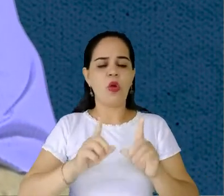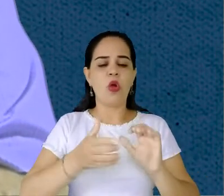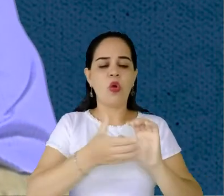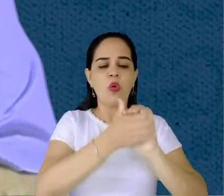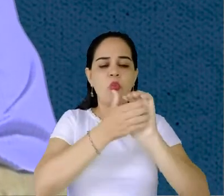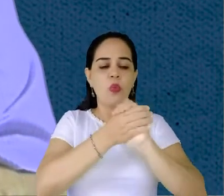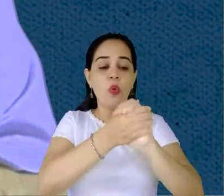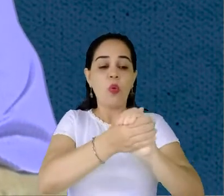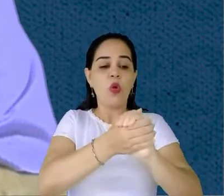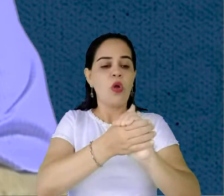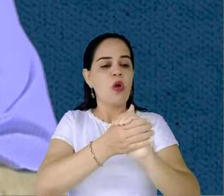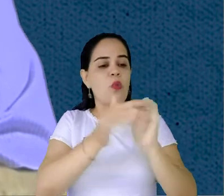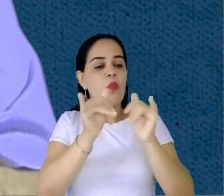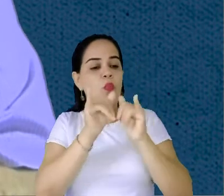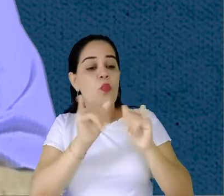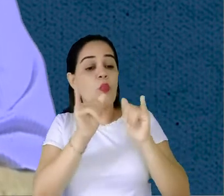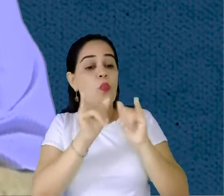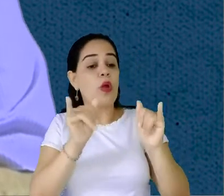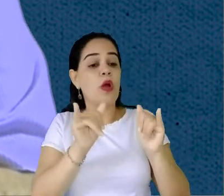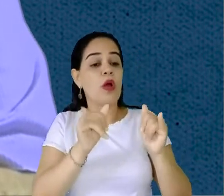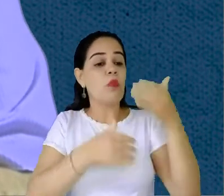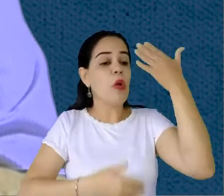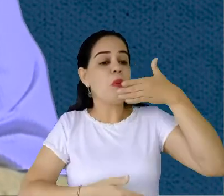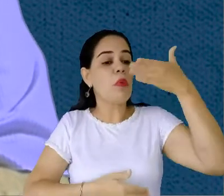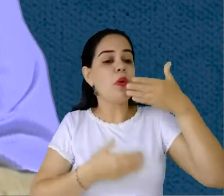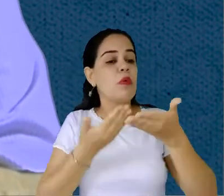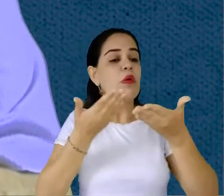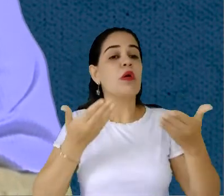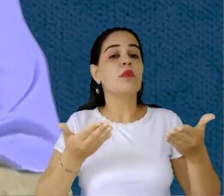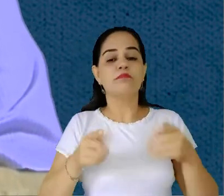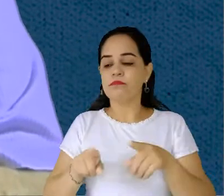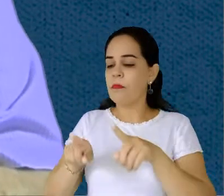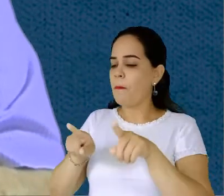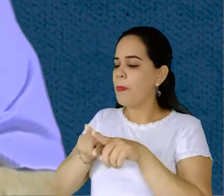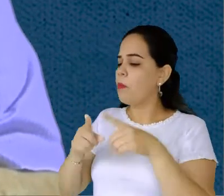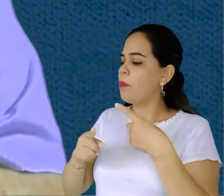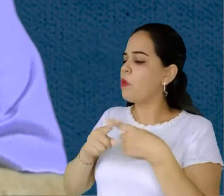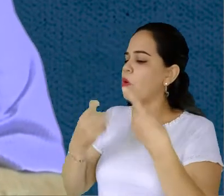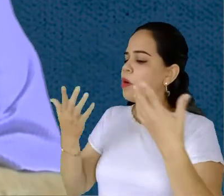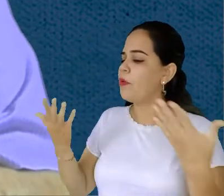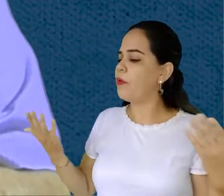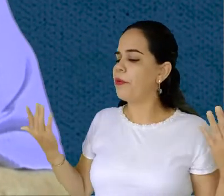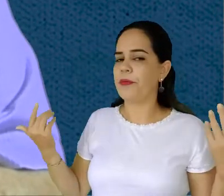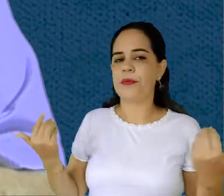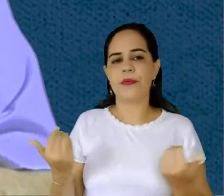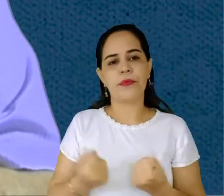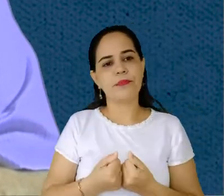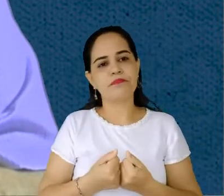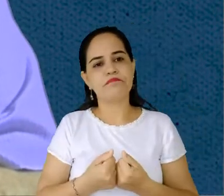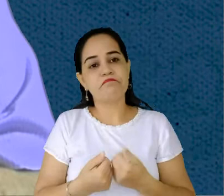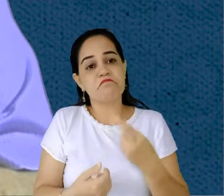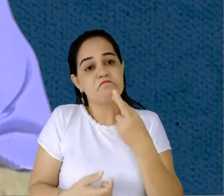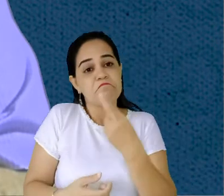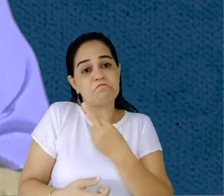amor à sua esposa ou ao seu esposo e declará-lo abertamente? Por que você não fez isso?